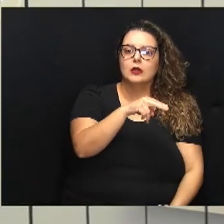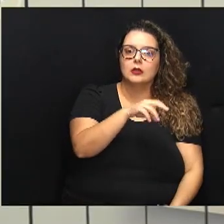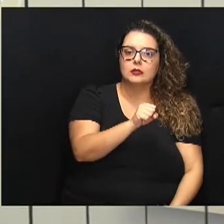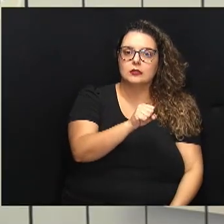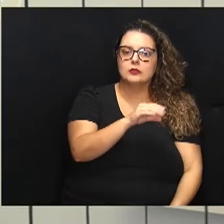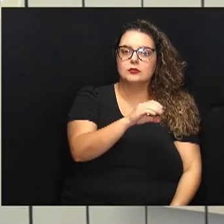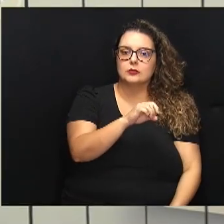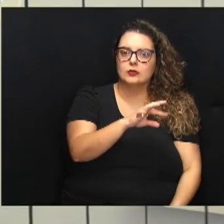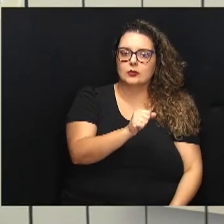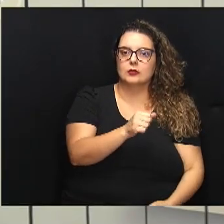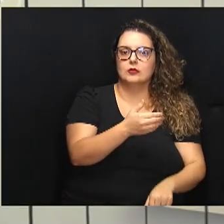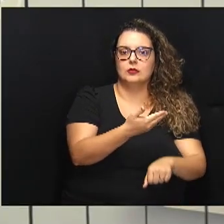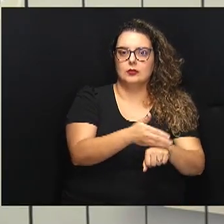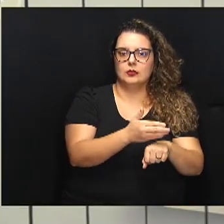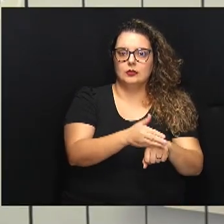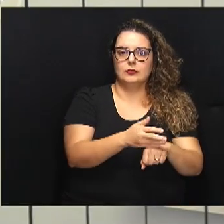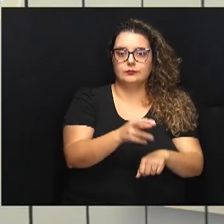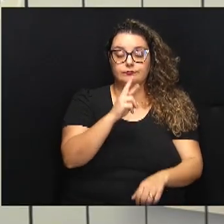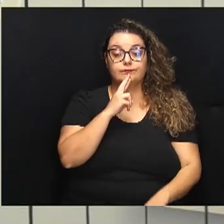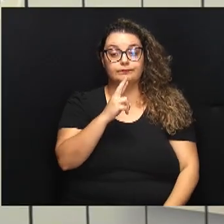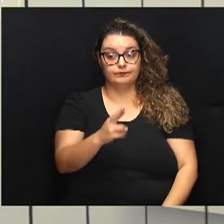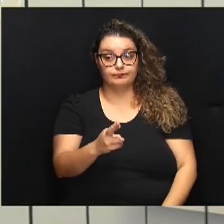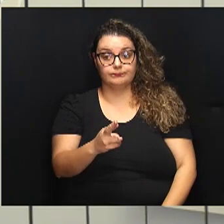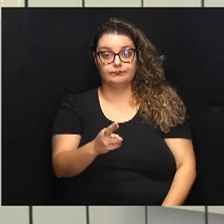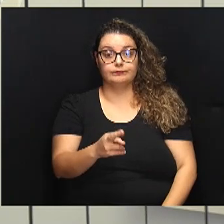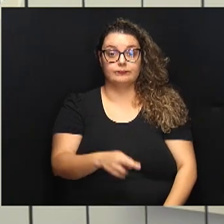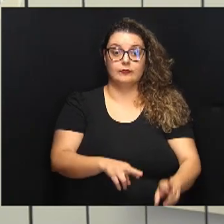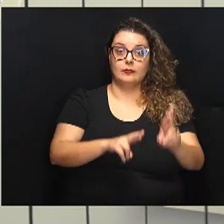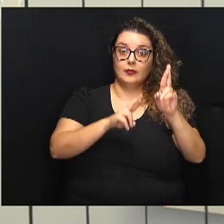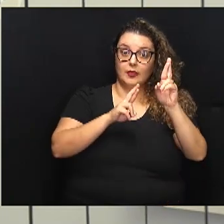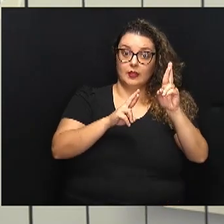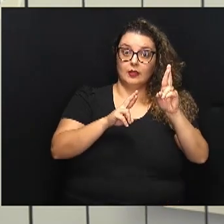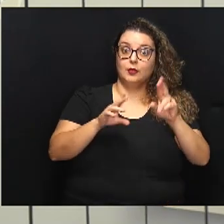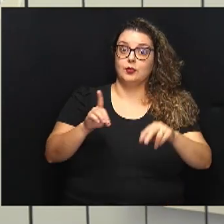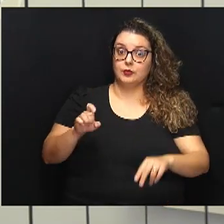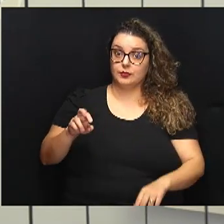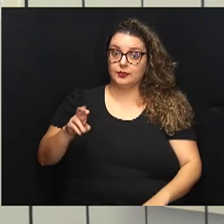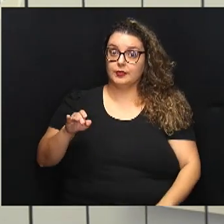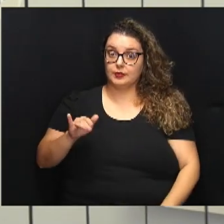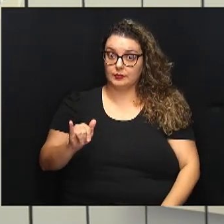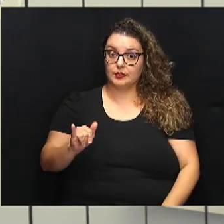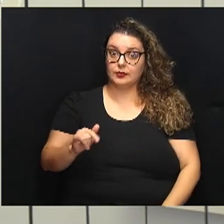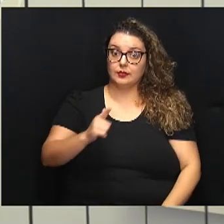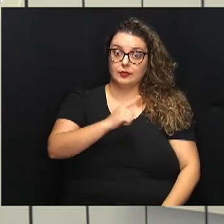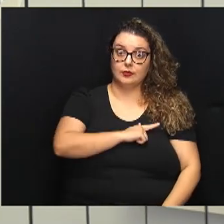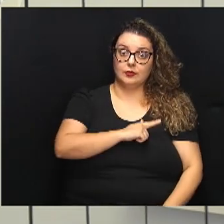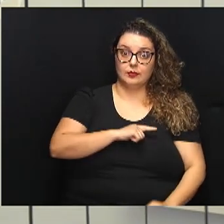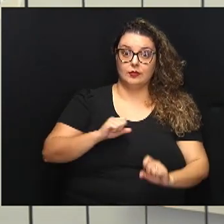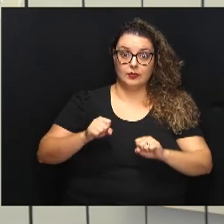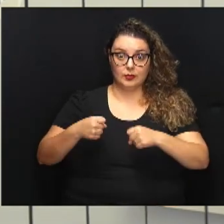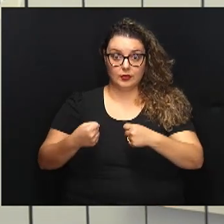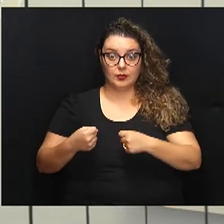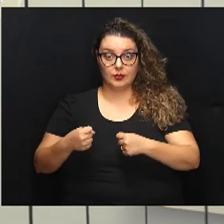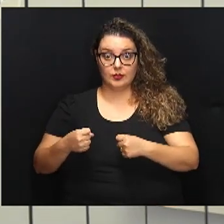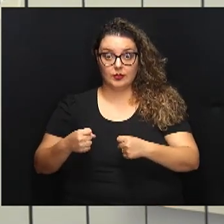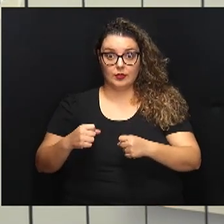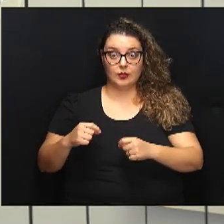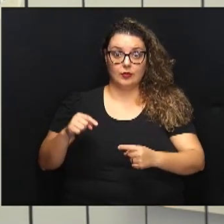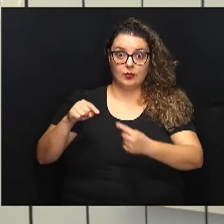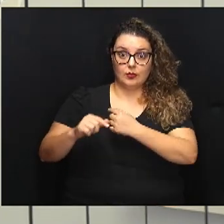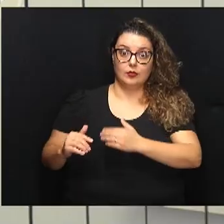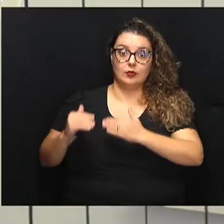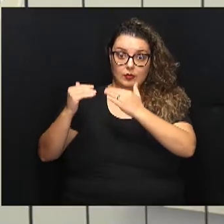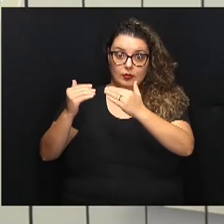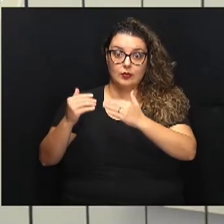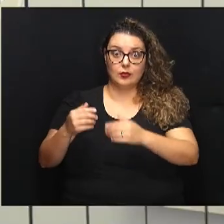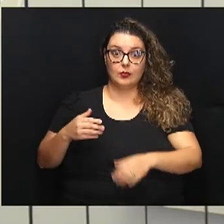treinador, já precisou responder sobre expectativa para o derby, se o Guarani vai lutar contra o rebaixamento ou brigar